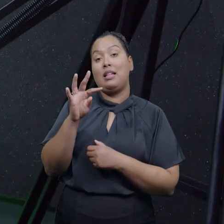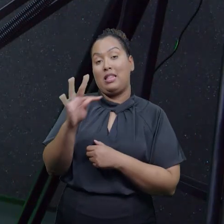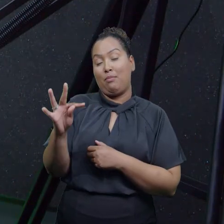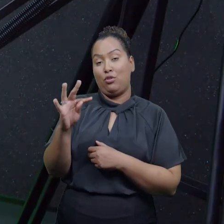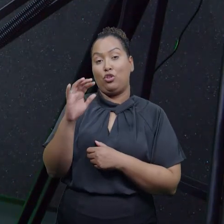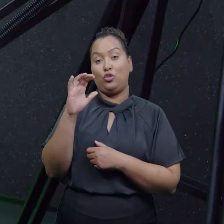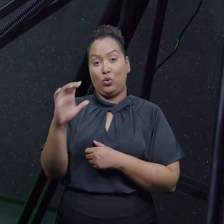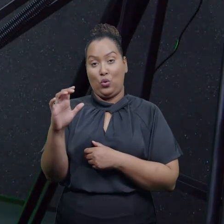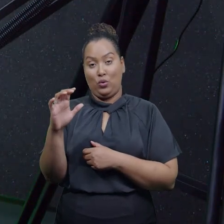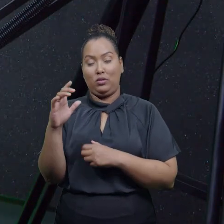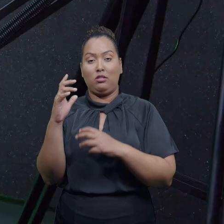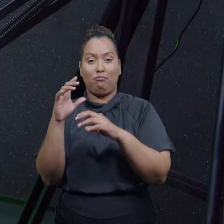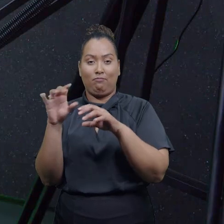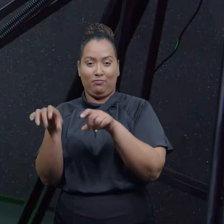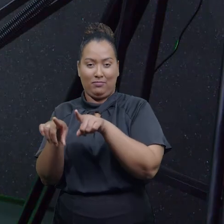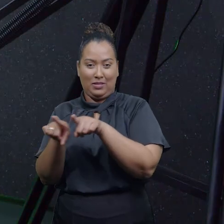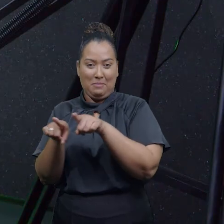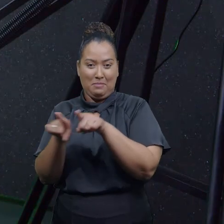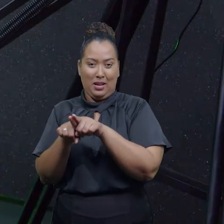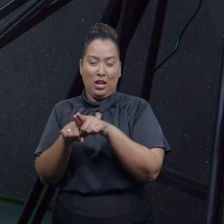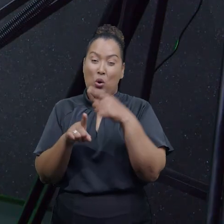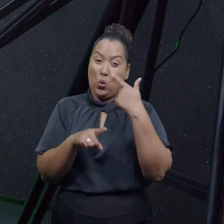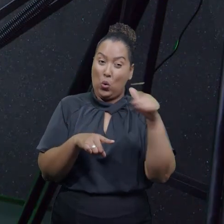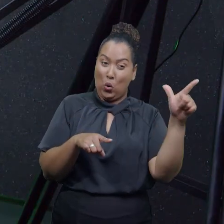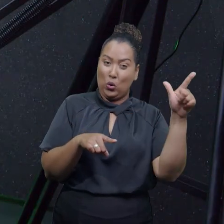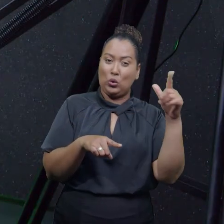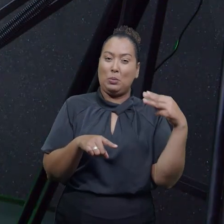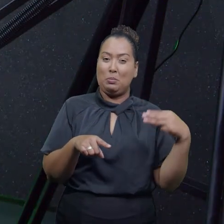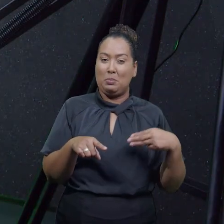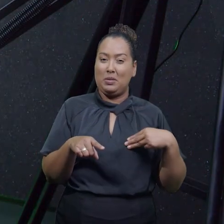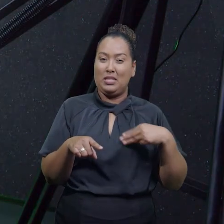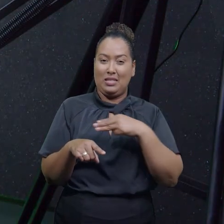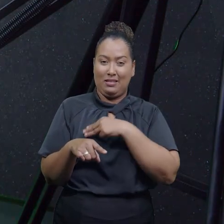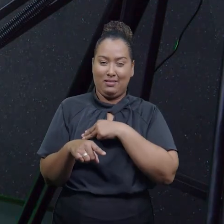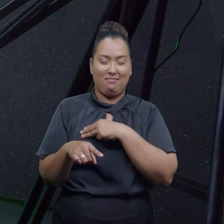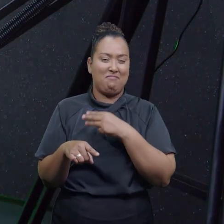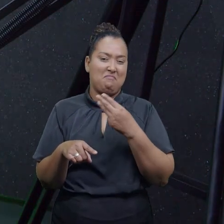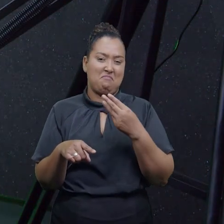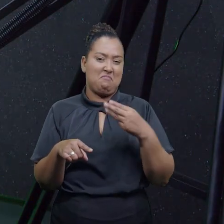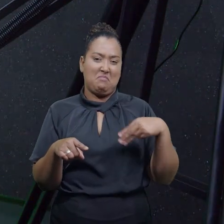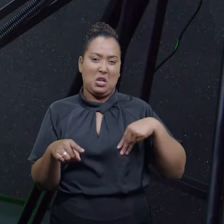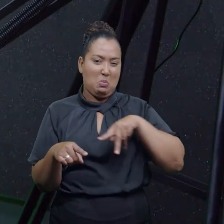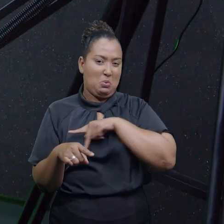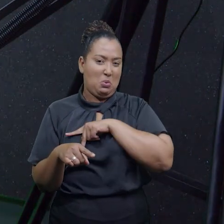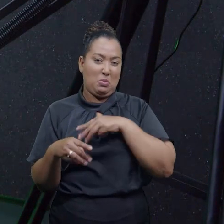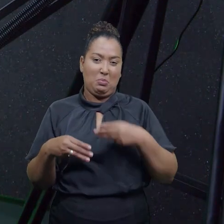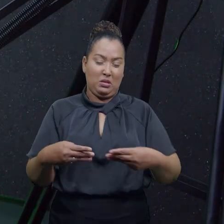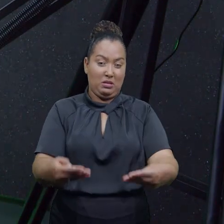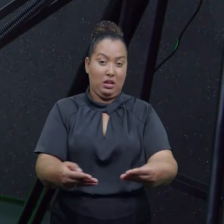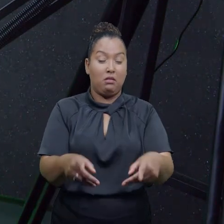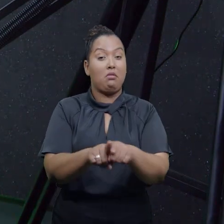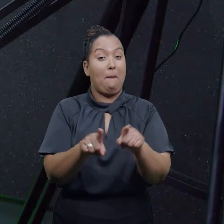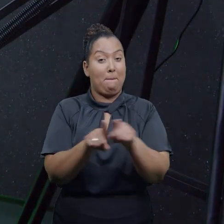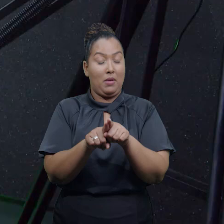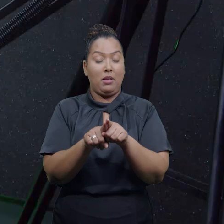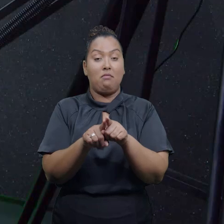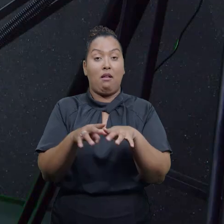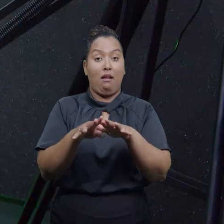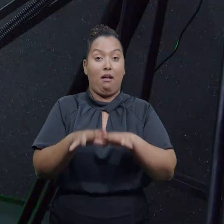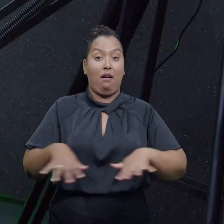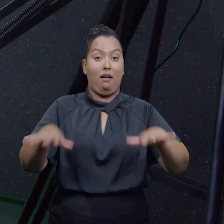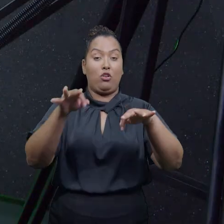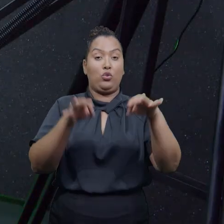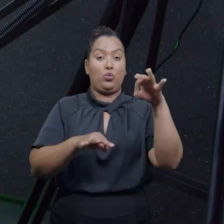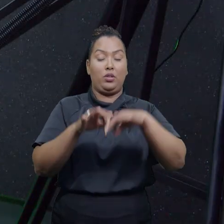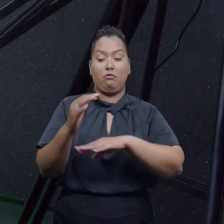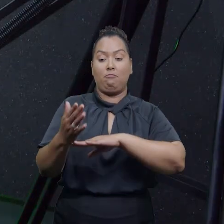Tribunal de Contas e o Ministério Público de Contas também bastante forte na questão. Vemos iniciativas muito interessantes também do